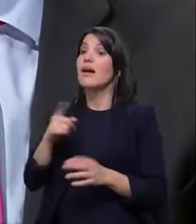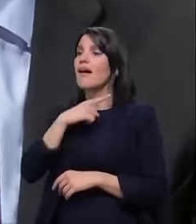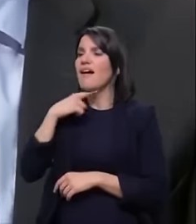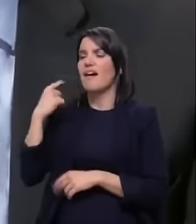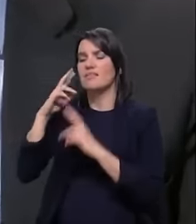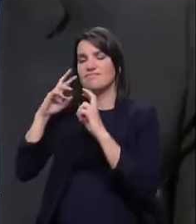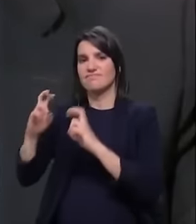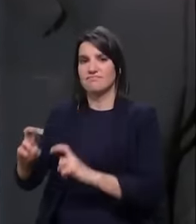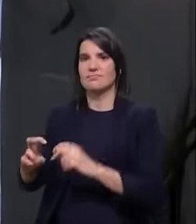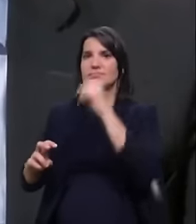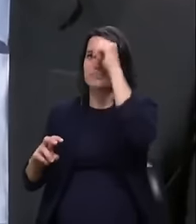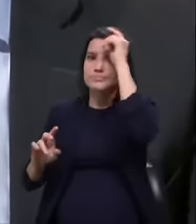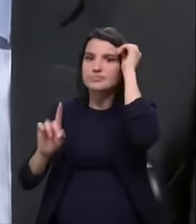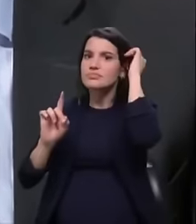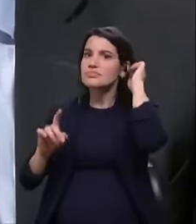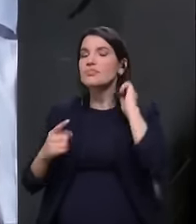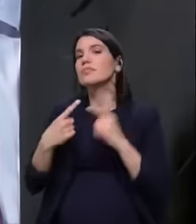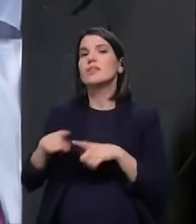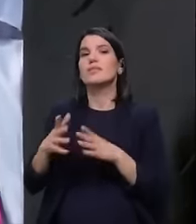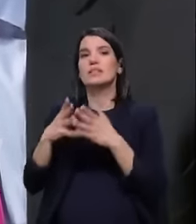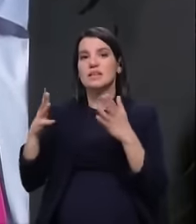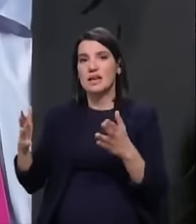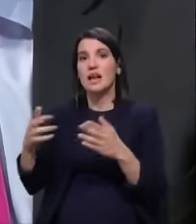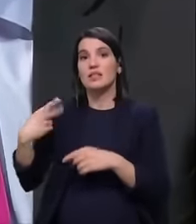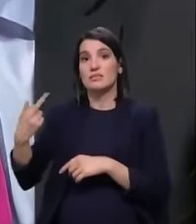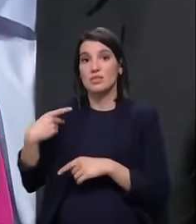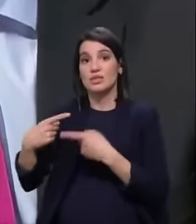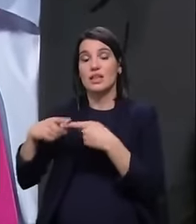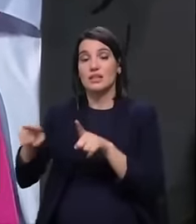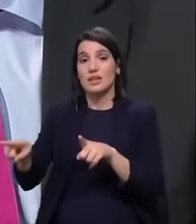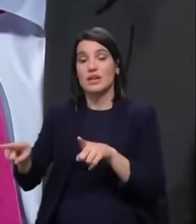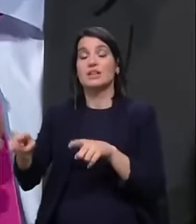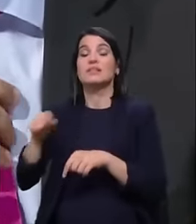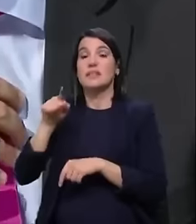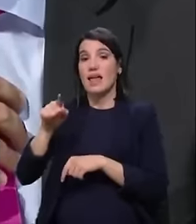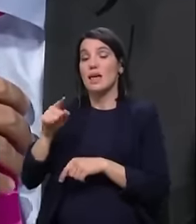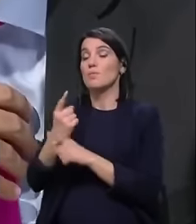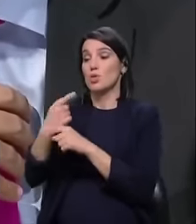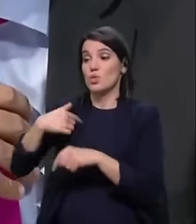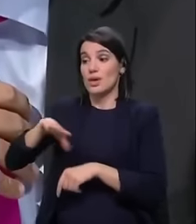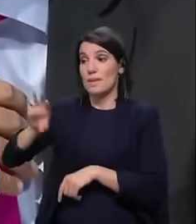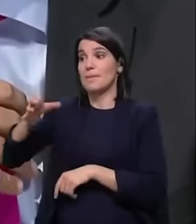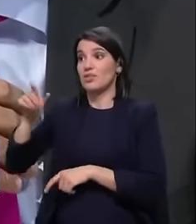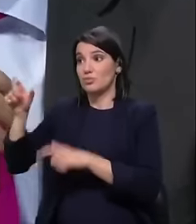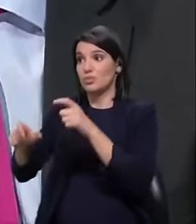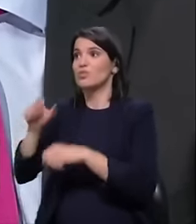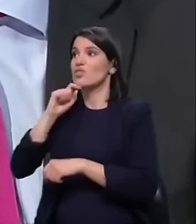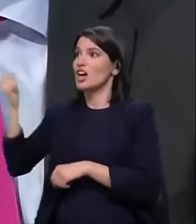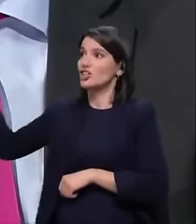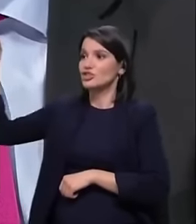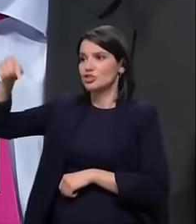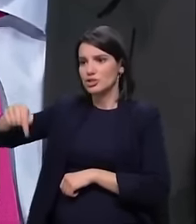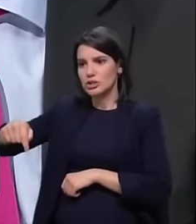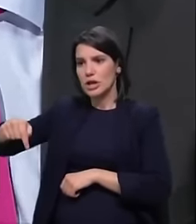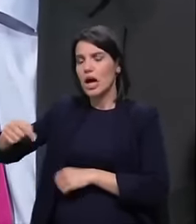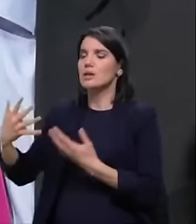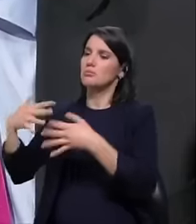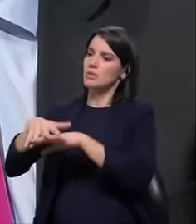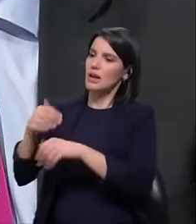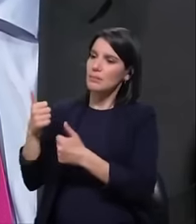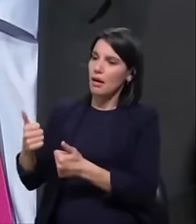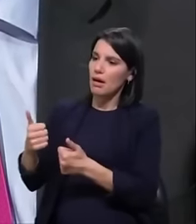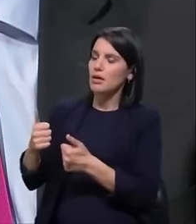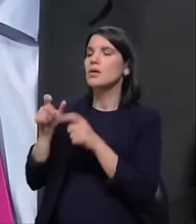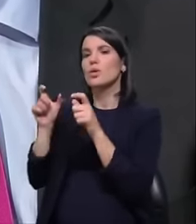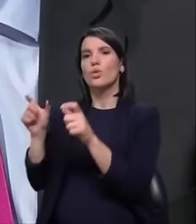A nossa diferença... Mariana Mortágua, André Ventura... A nossa diferença sobre imigração é só esta. Eu quero um país em que as pessoas possam chegar... Eu acho que as vossas posições estão claras. E